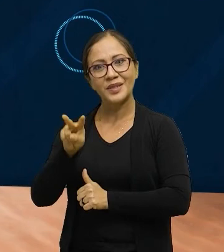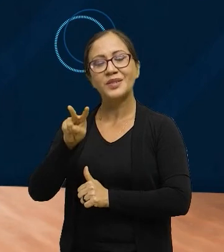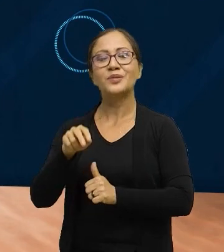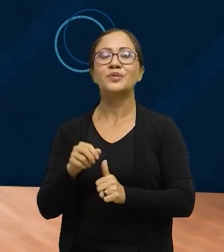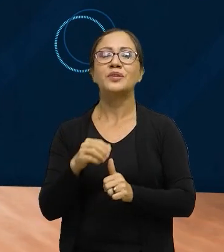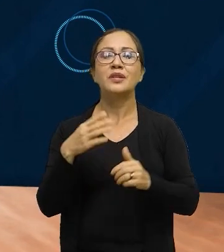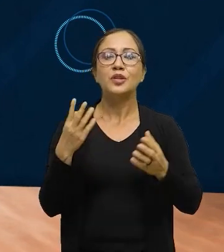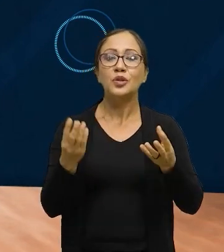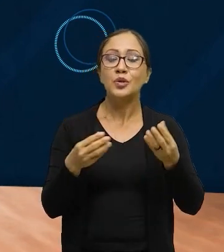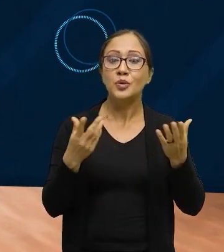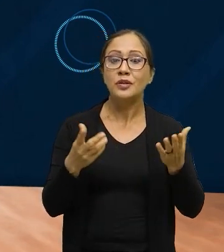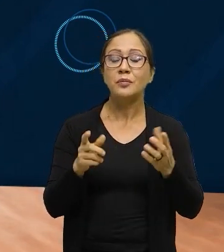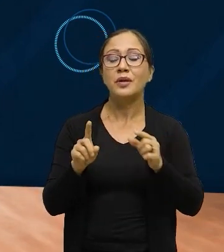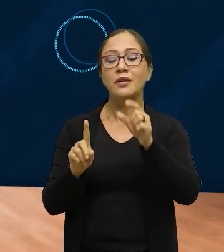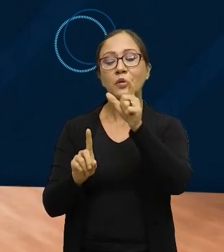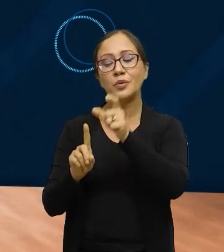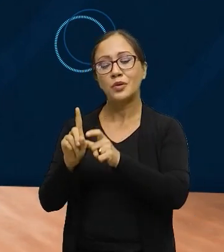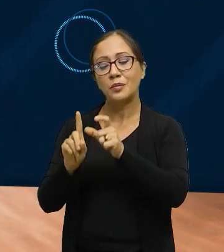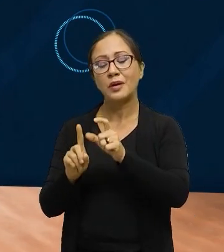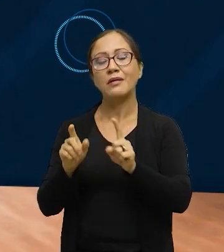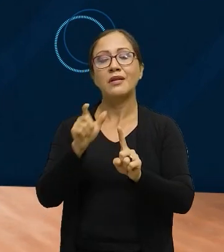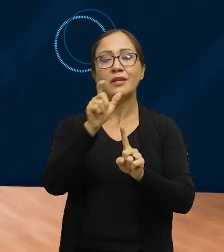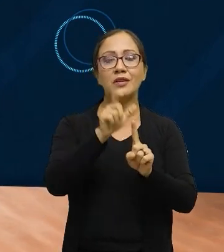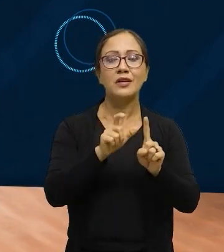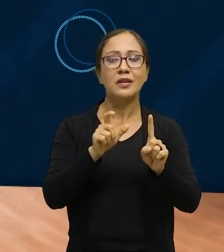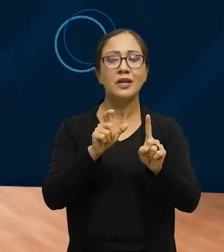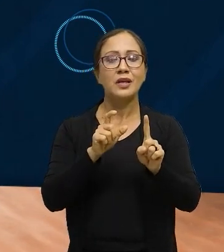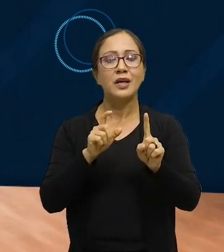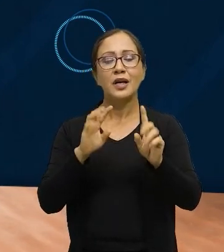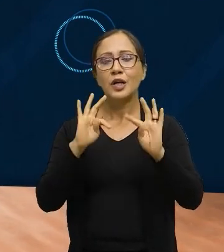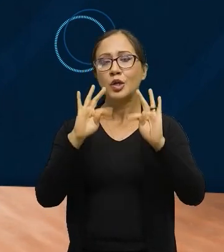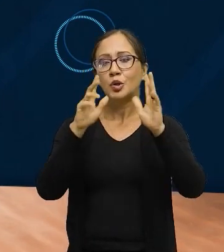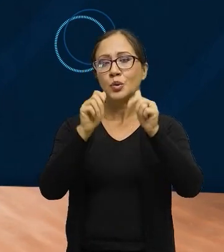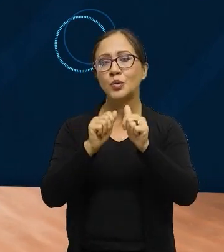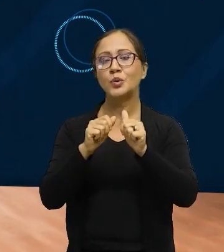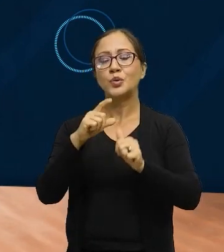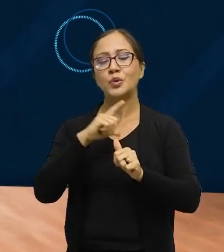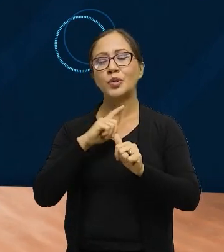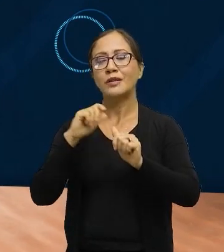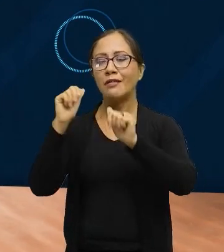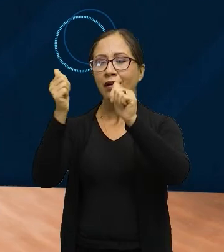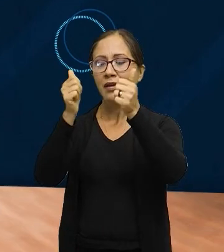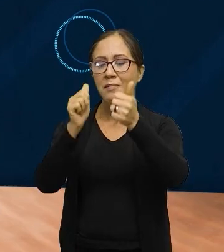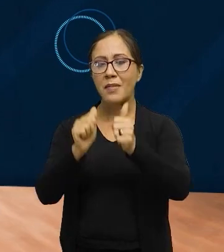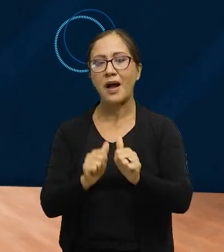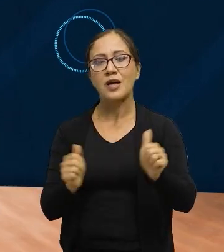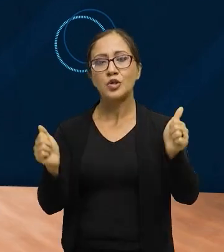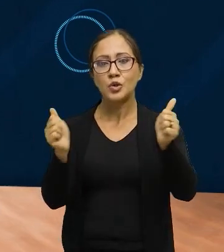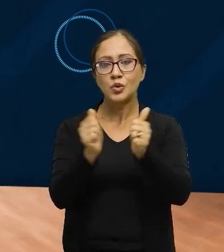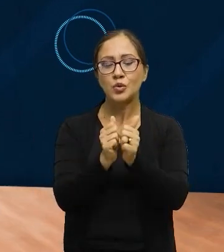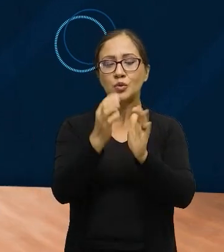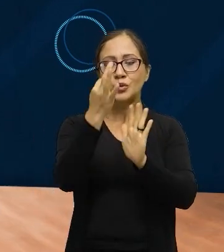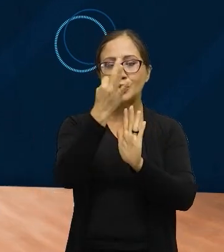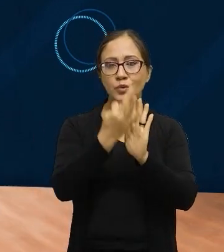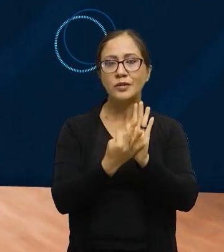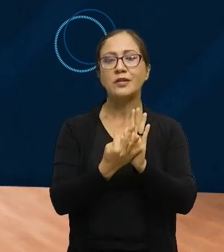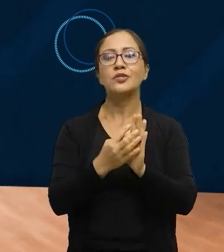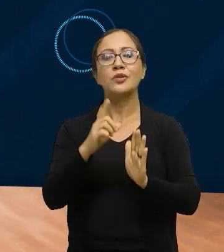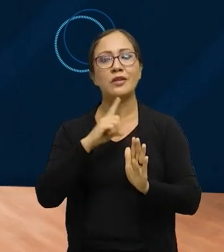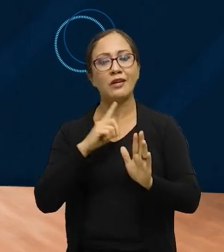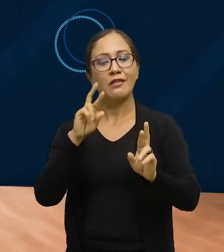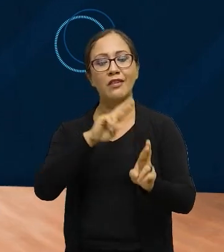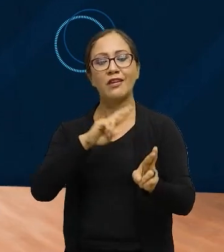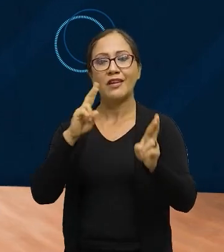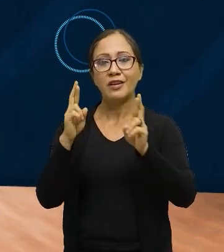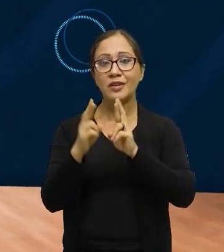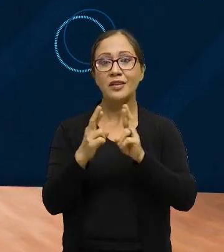imagem e dos personagens. Tudo que vier de imagem e de texto deve estar relacionado. E